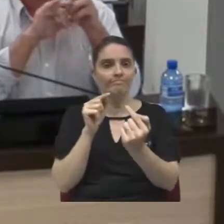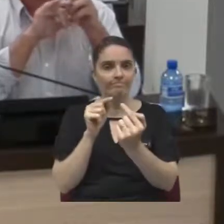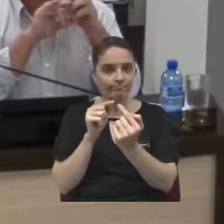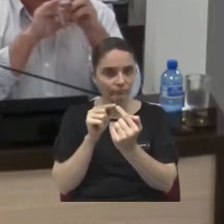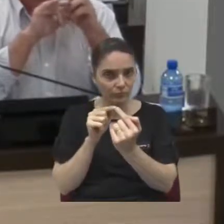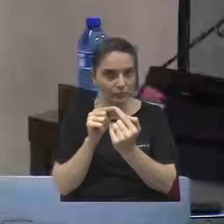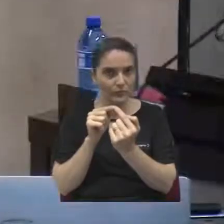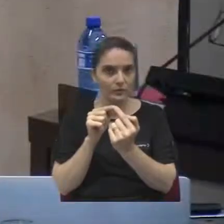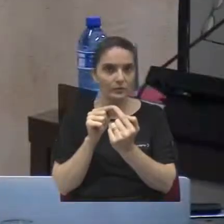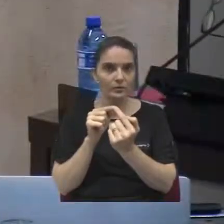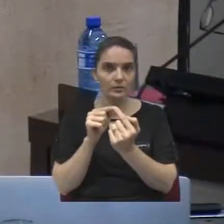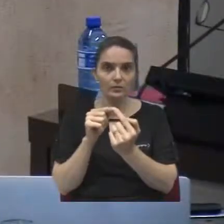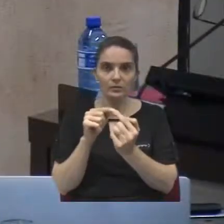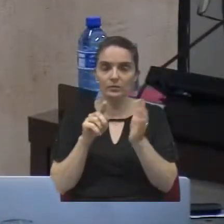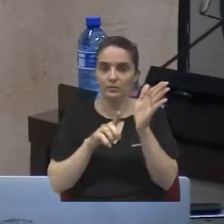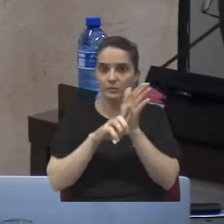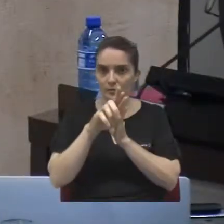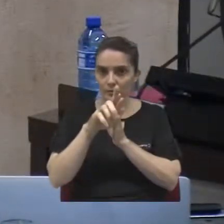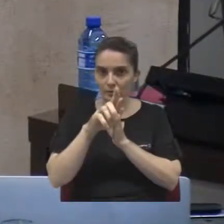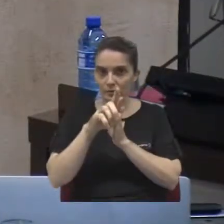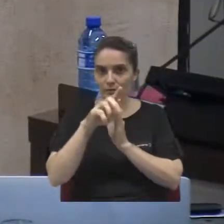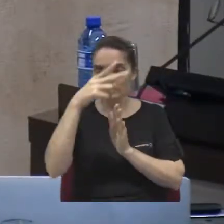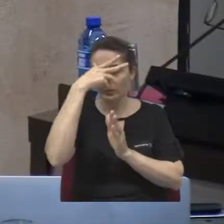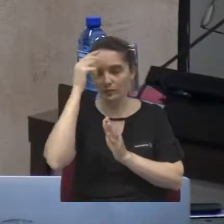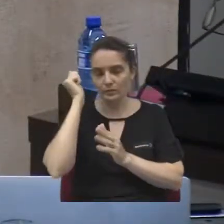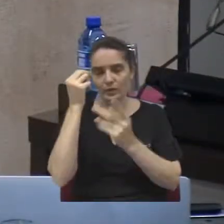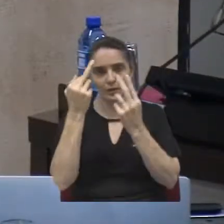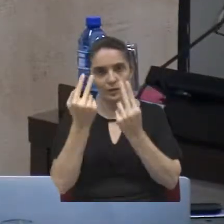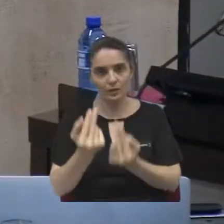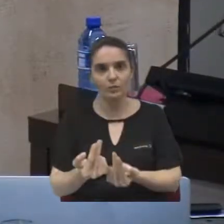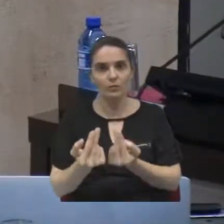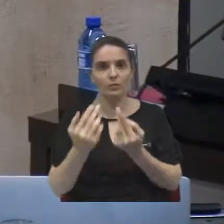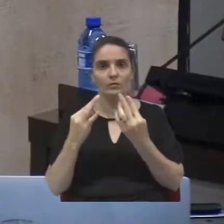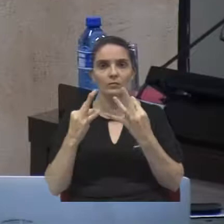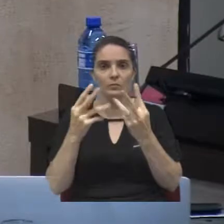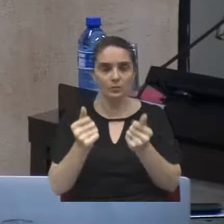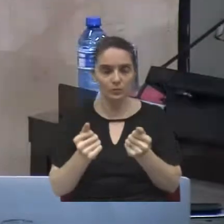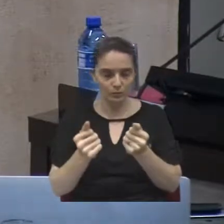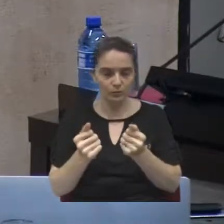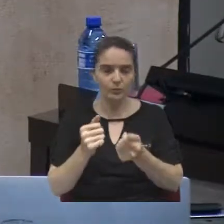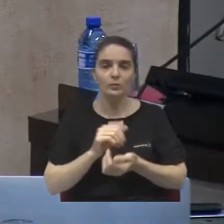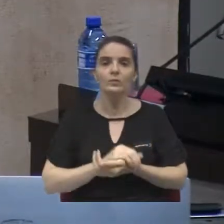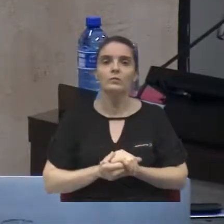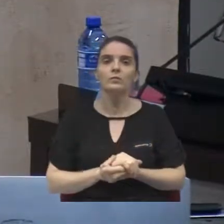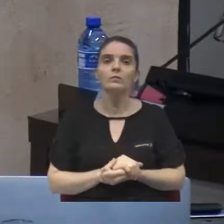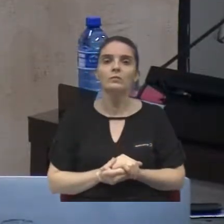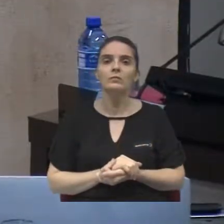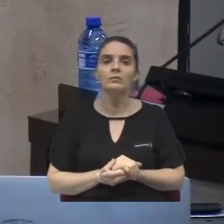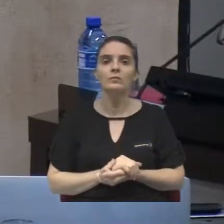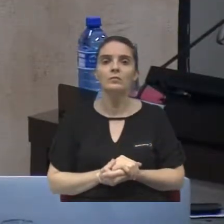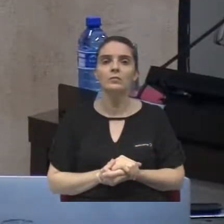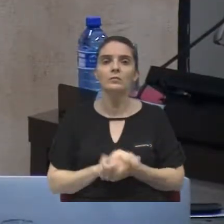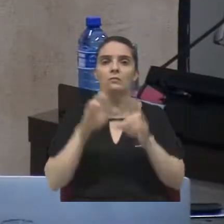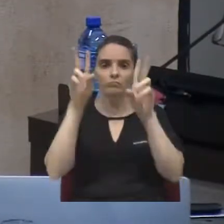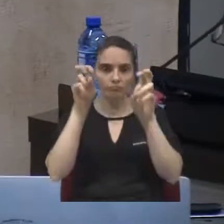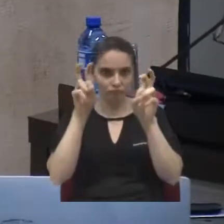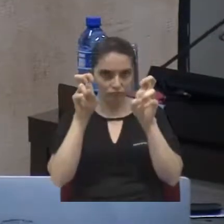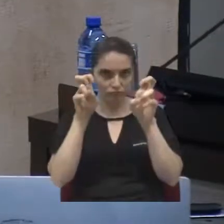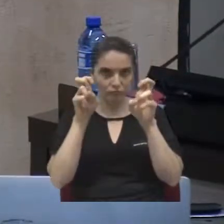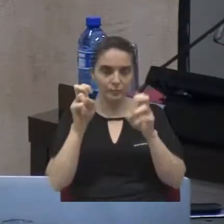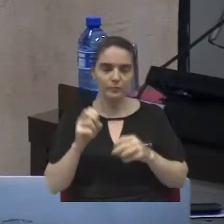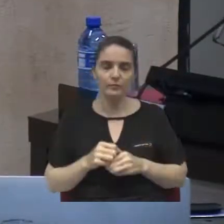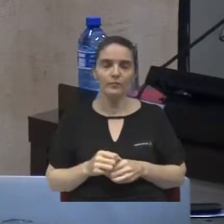é praticamente idêntico aos demais que foram feitos com o mesmo ponto, com relação ao número de